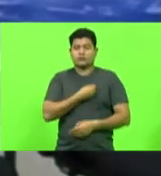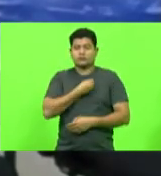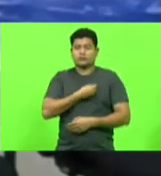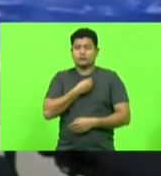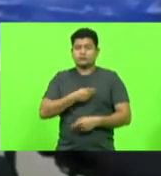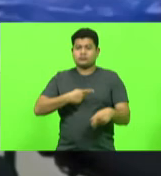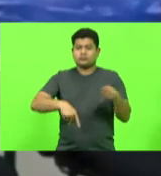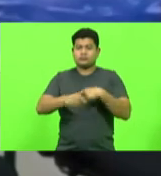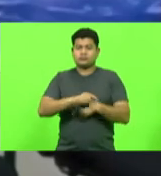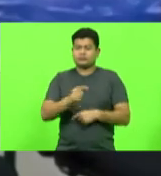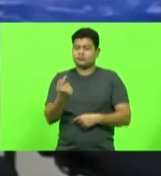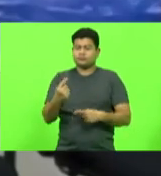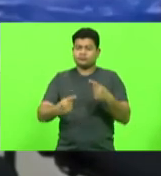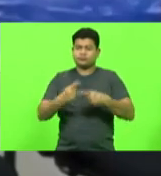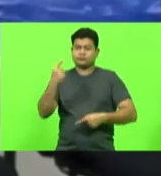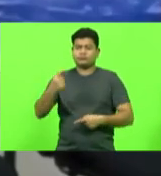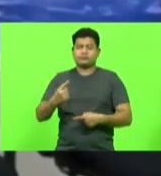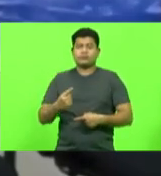que fica, né,